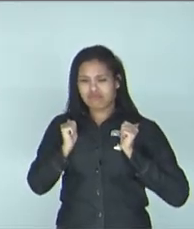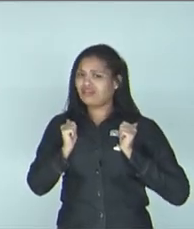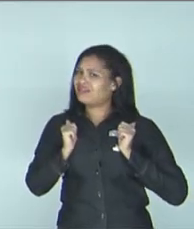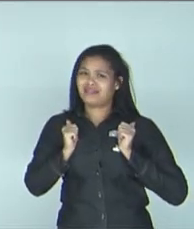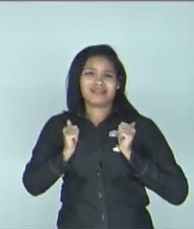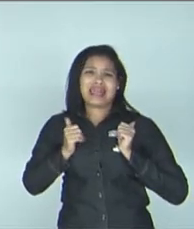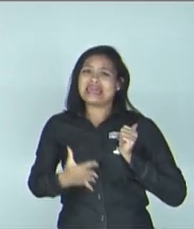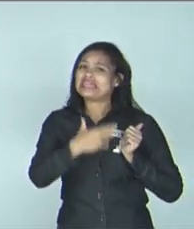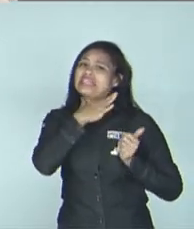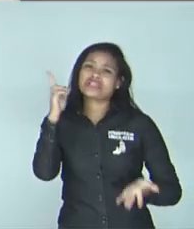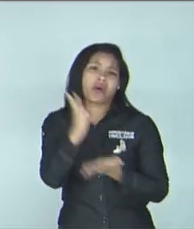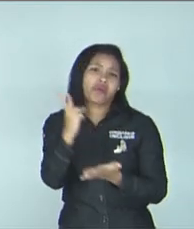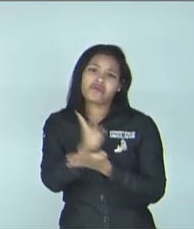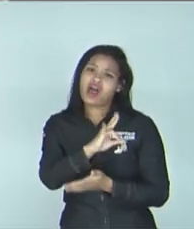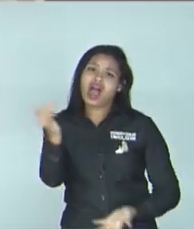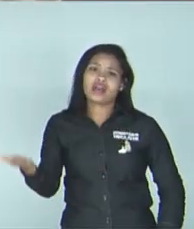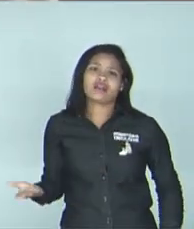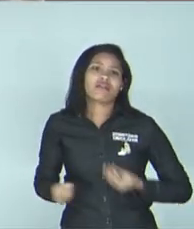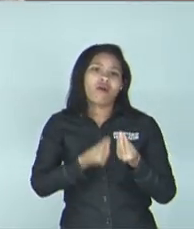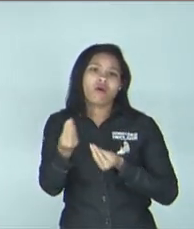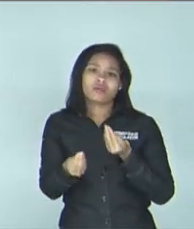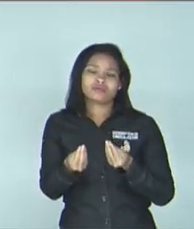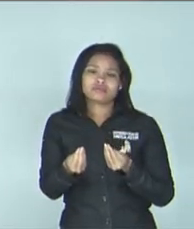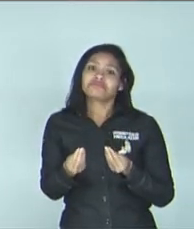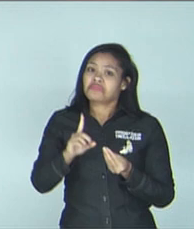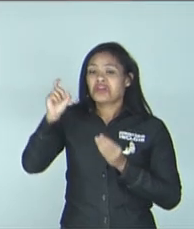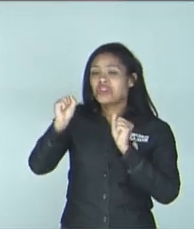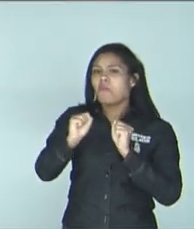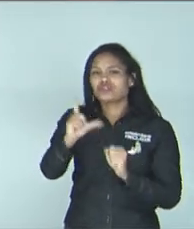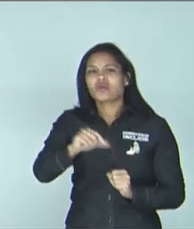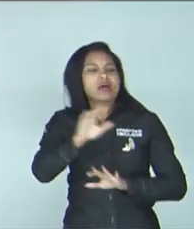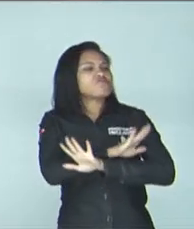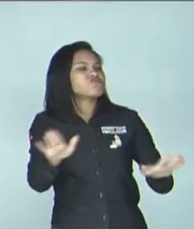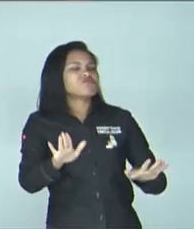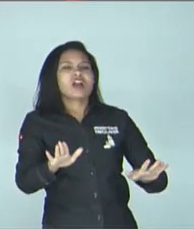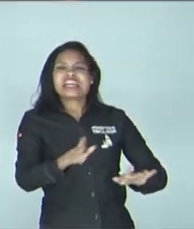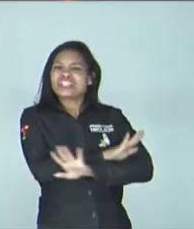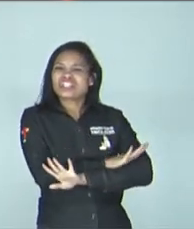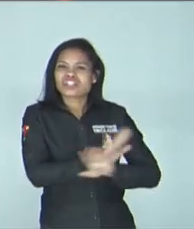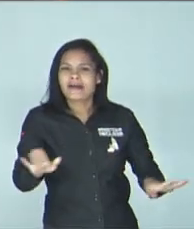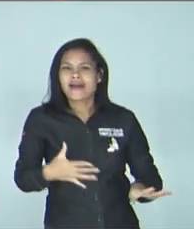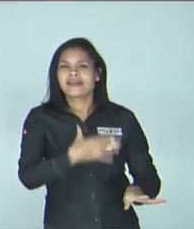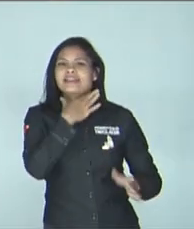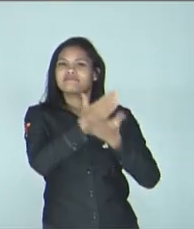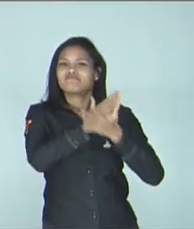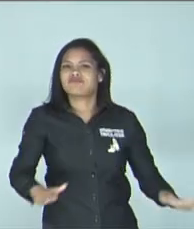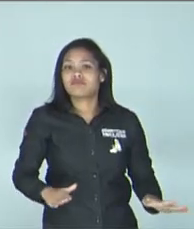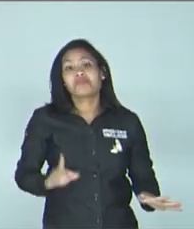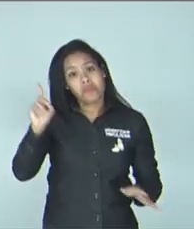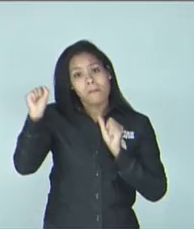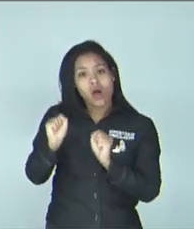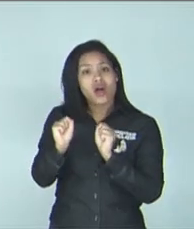deus pode até acabar com a crise porque resolveu ter misericórdia mas independente de você acredite cair porque